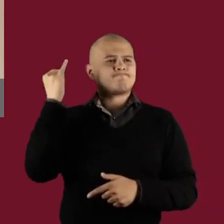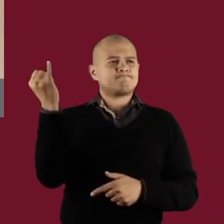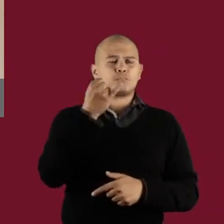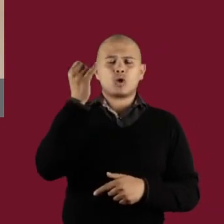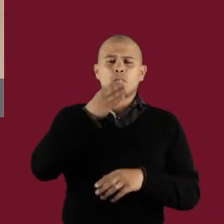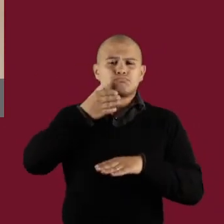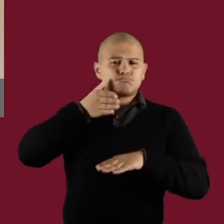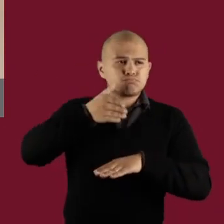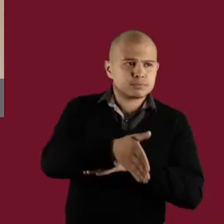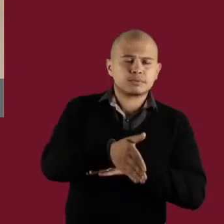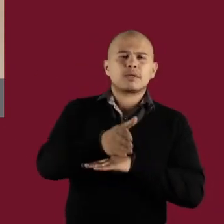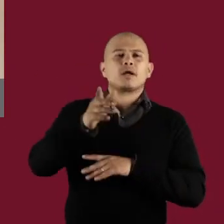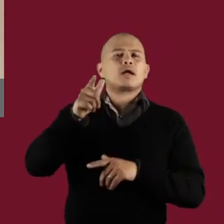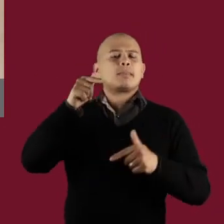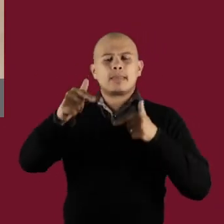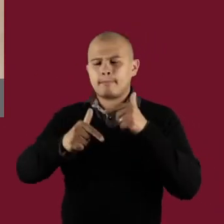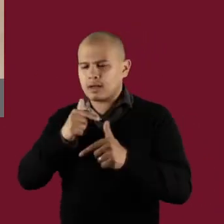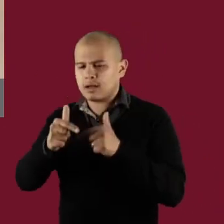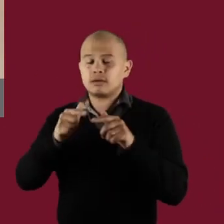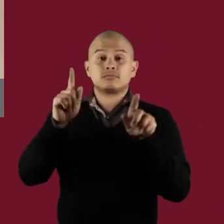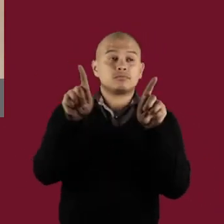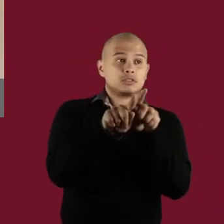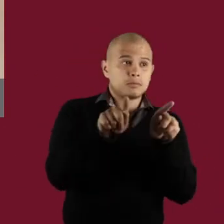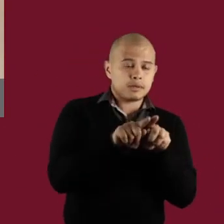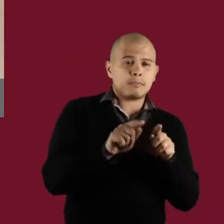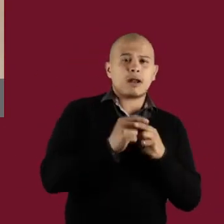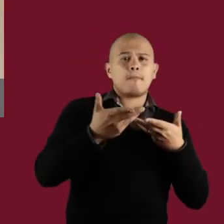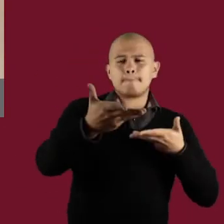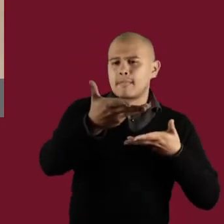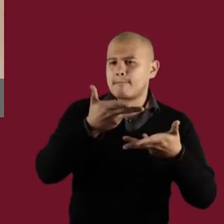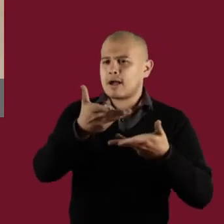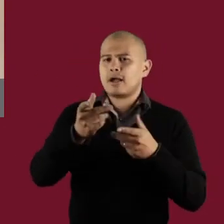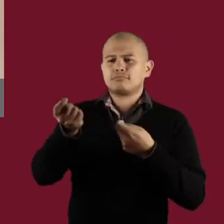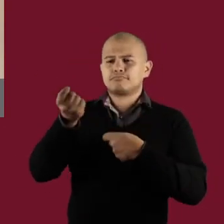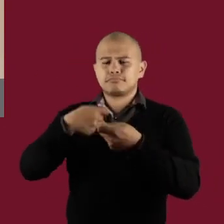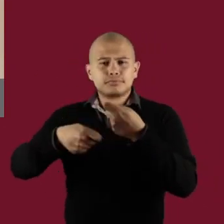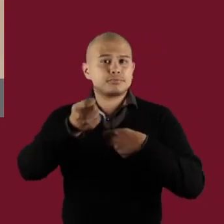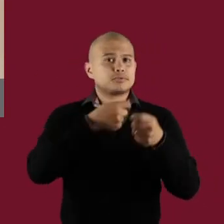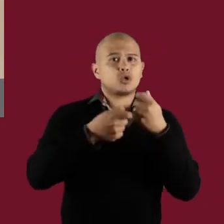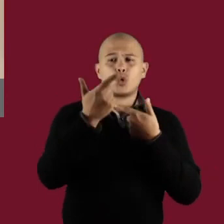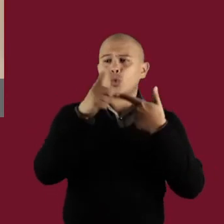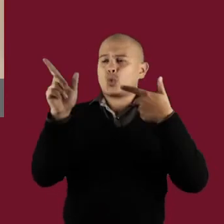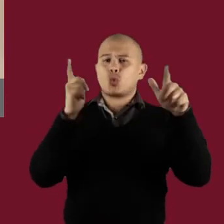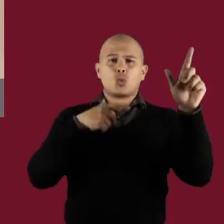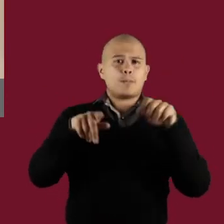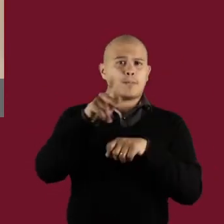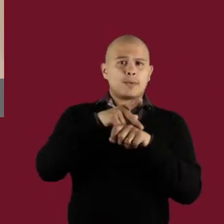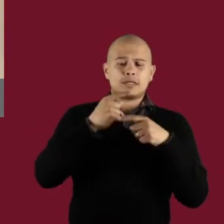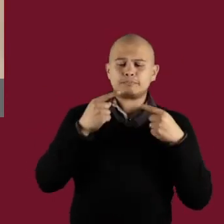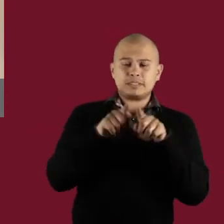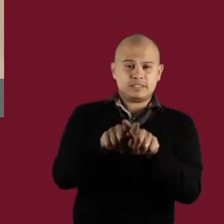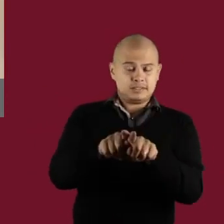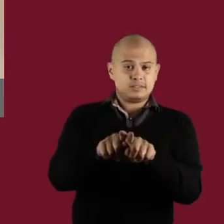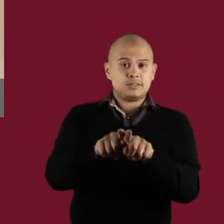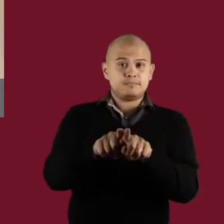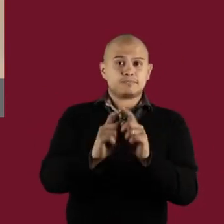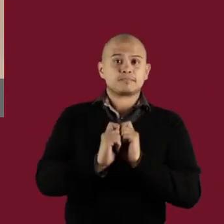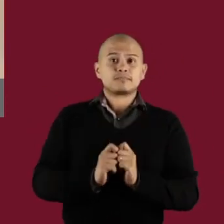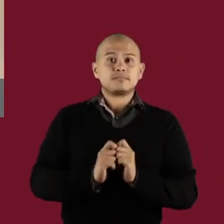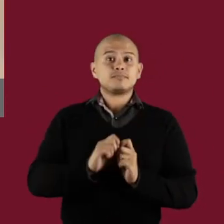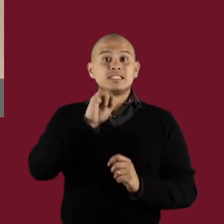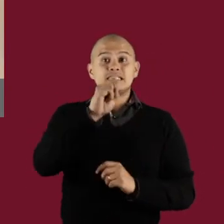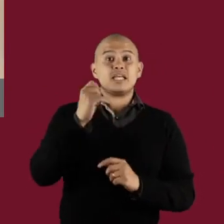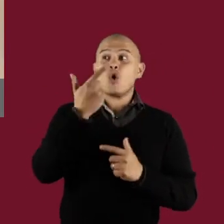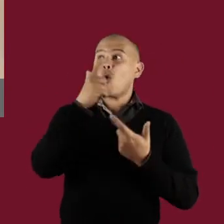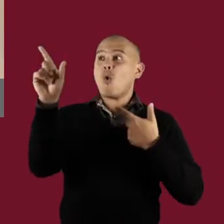né? Para negócios com o Brasil é fundamental, né? Quem vem, os estrangeiros que vêm para cá negócios e dominam a língua portuguesa tem muito